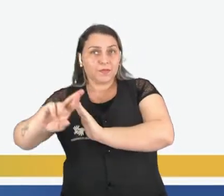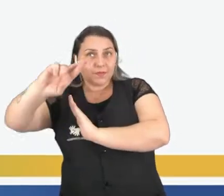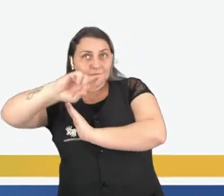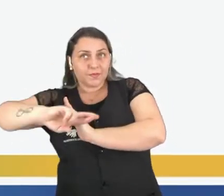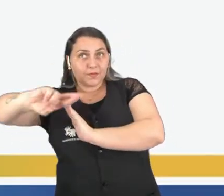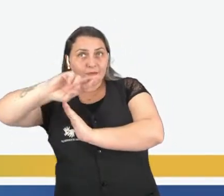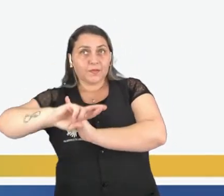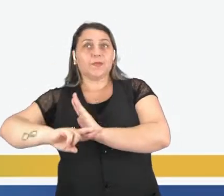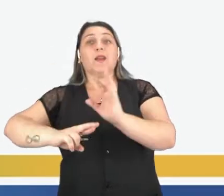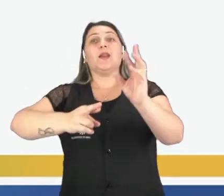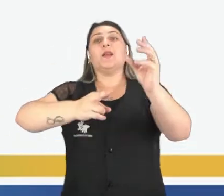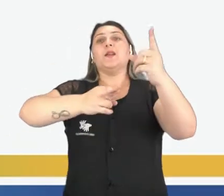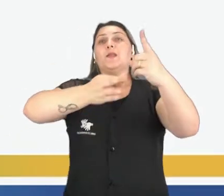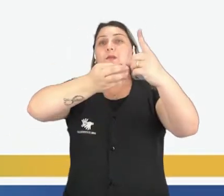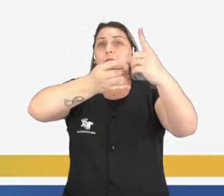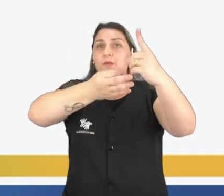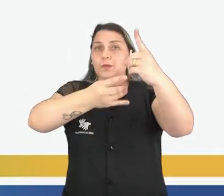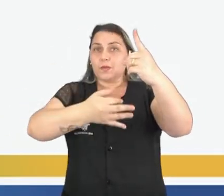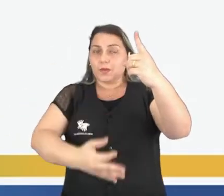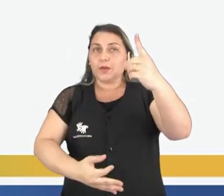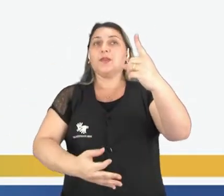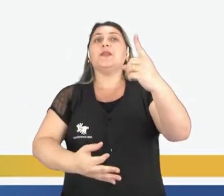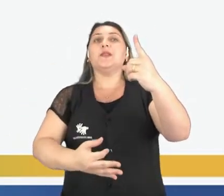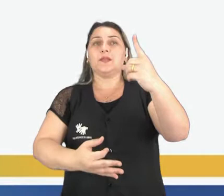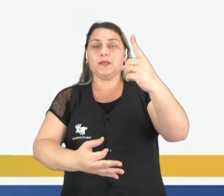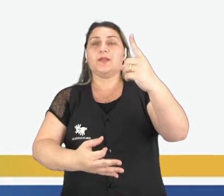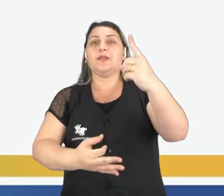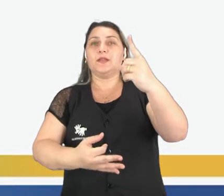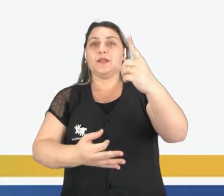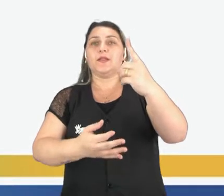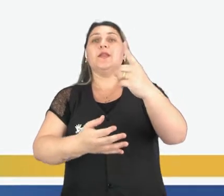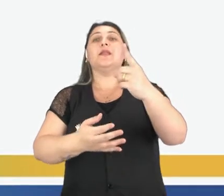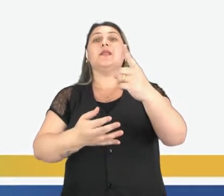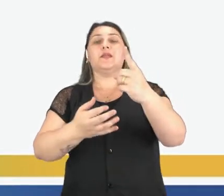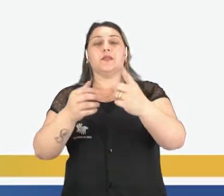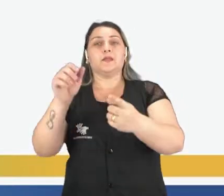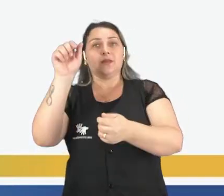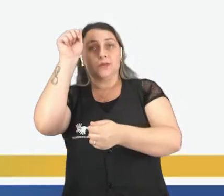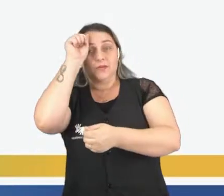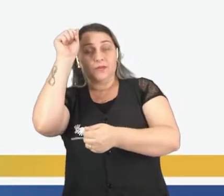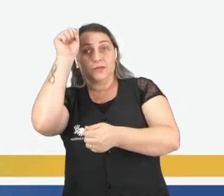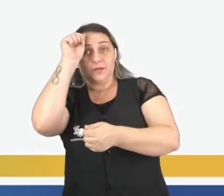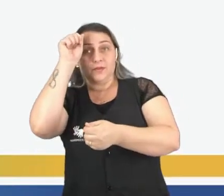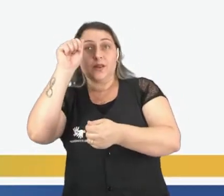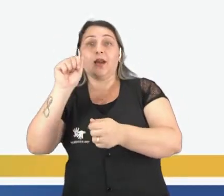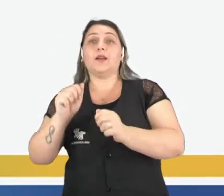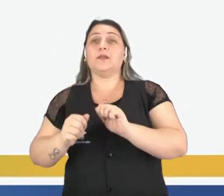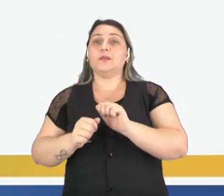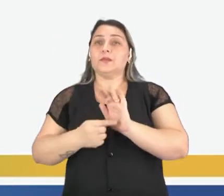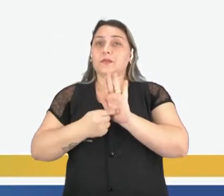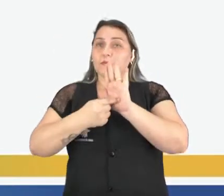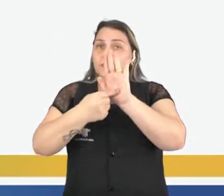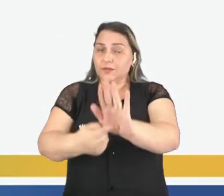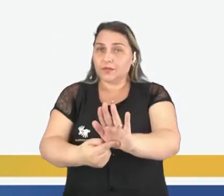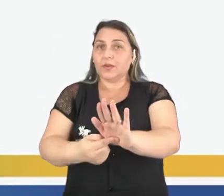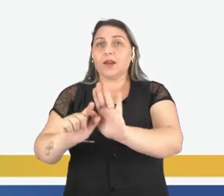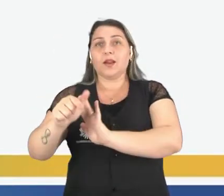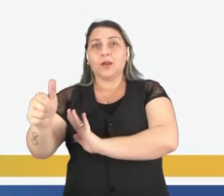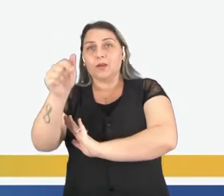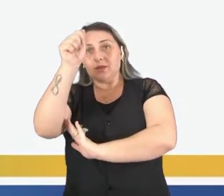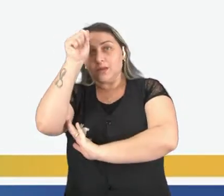e descrever os principais pontos de uma obra para facilitar a transmissão do conteúdo para um outro